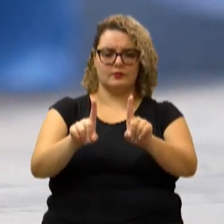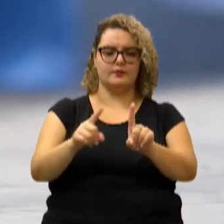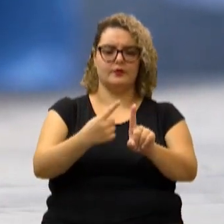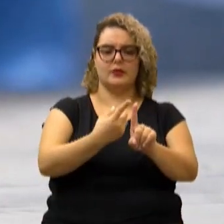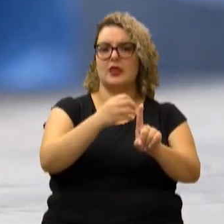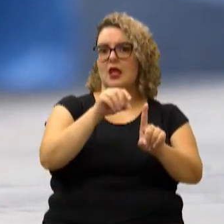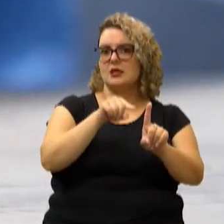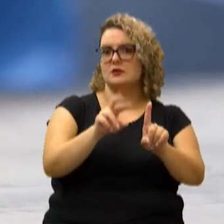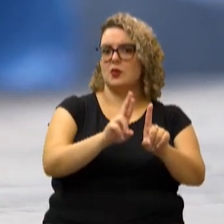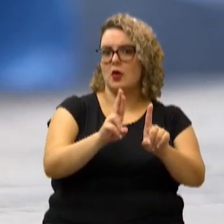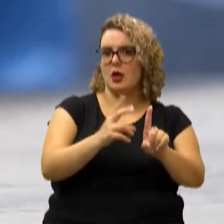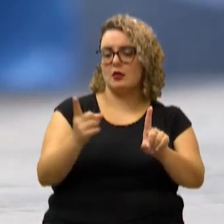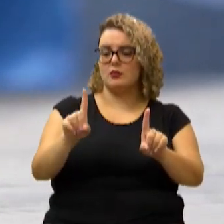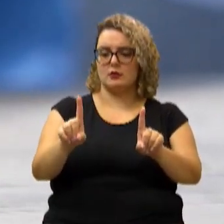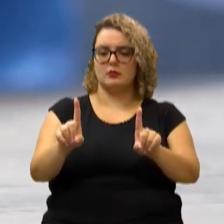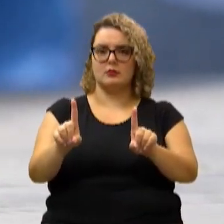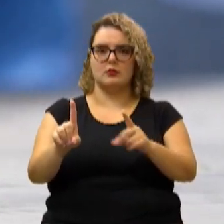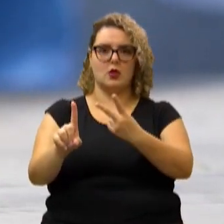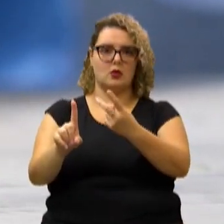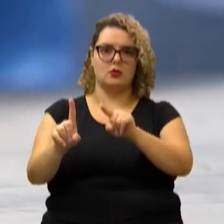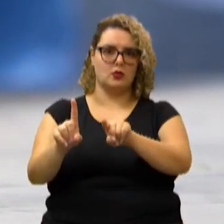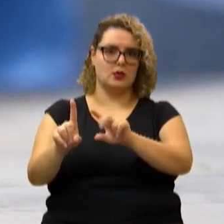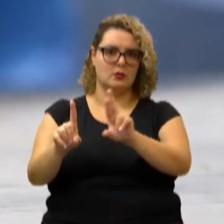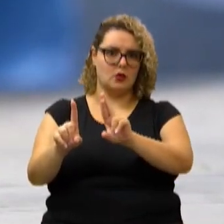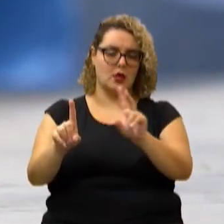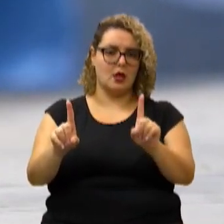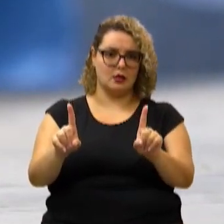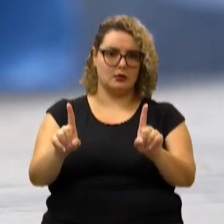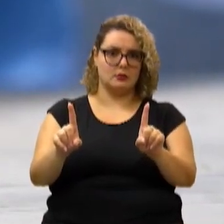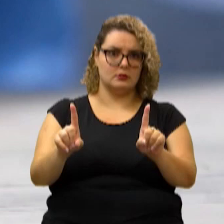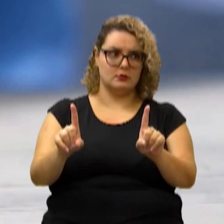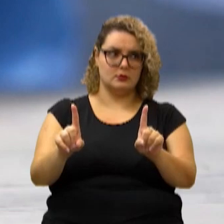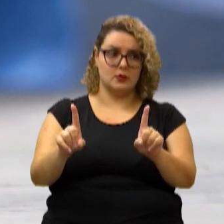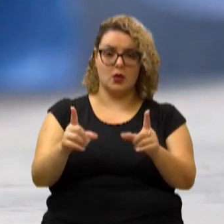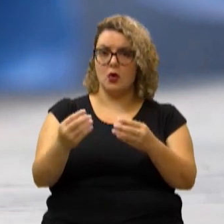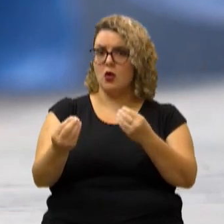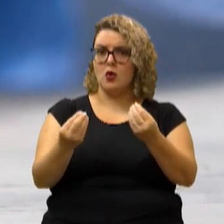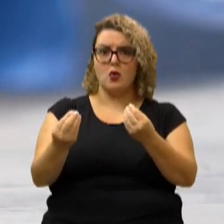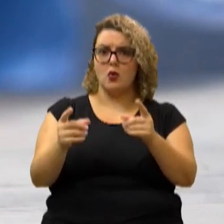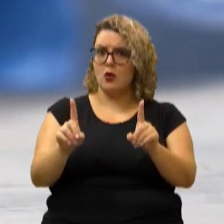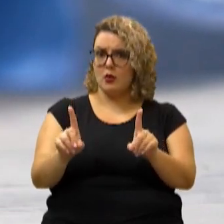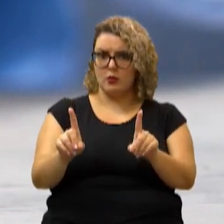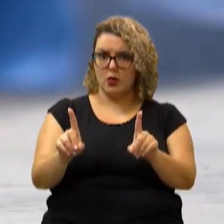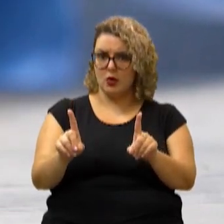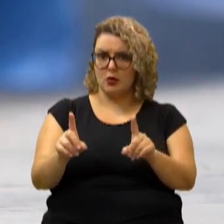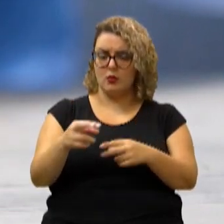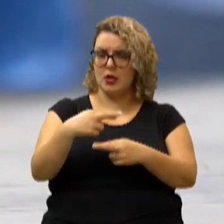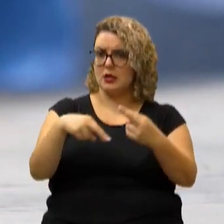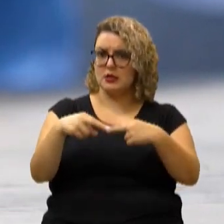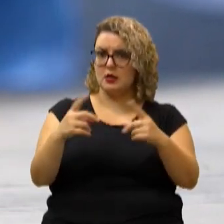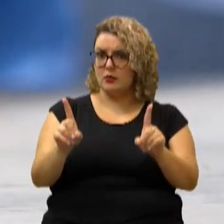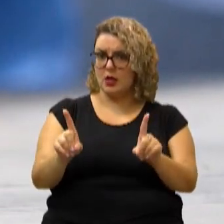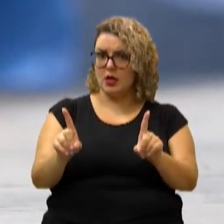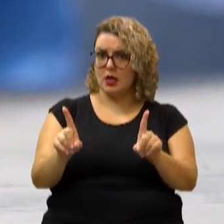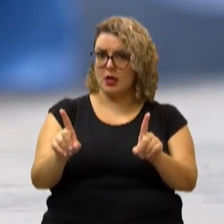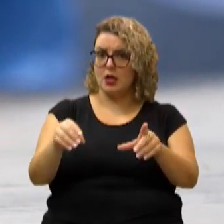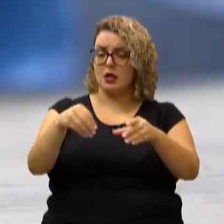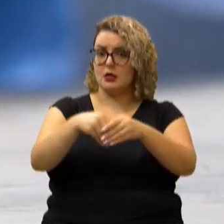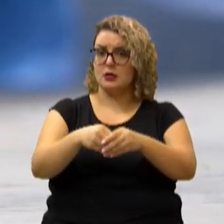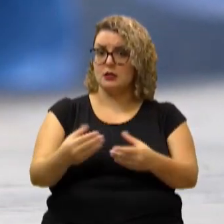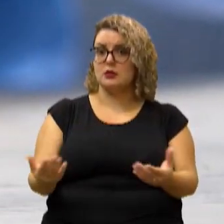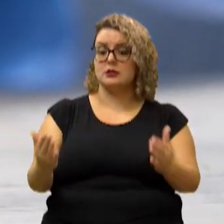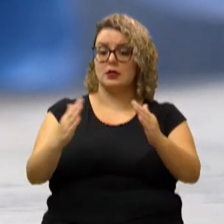pessoa ganhando sei lá 10 mil reais e o outro ganhando 2 mil reais como é que fica então essa relação